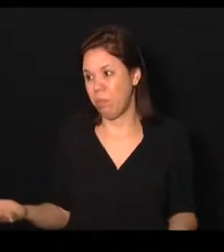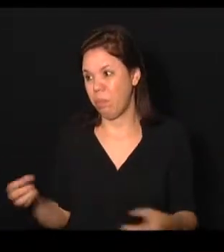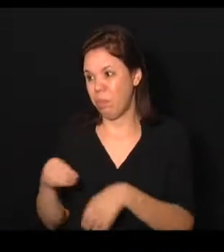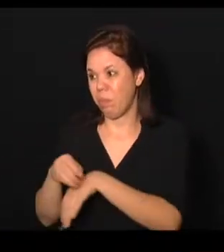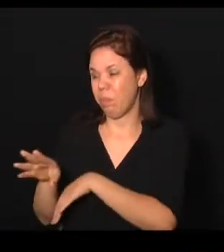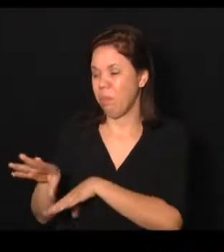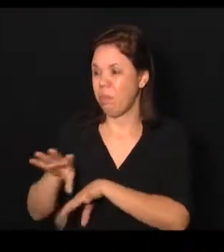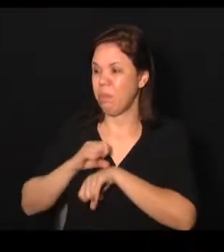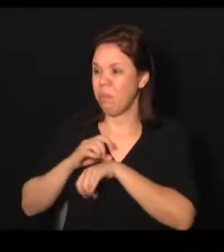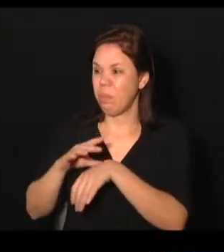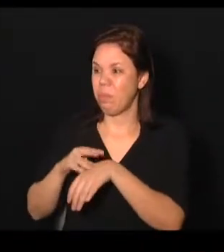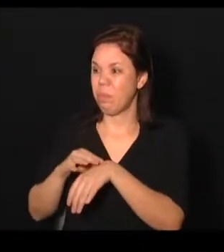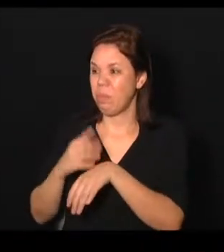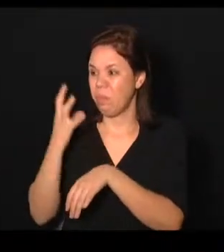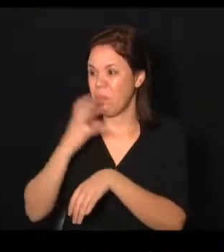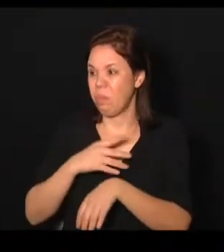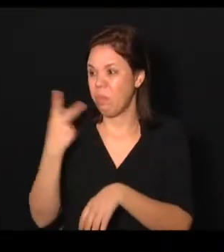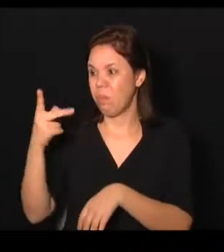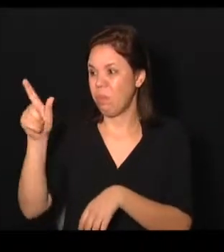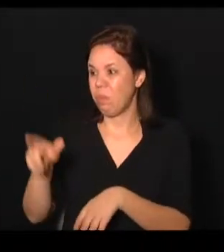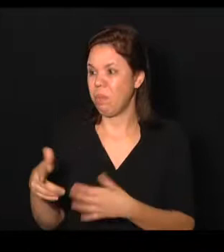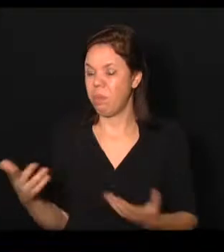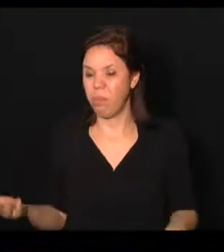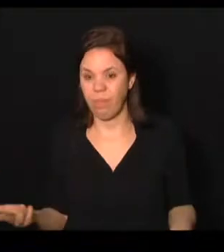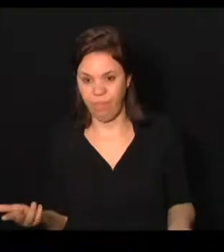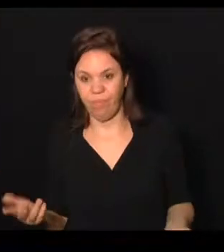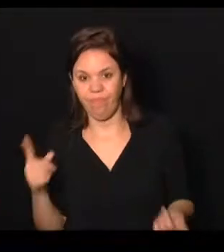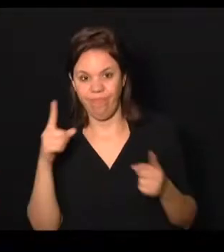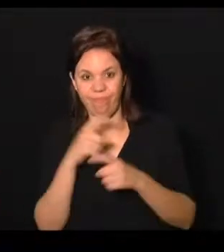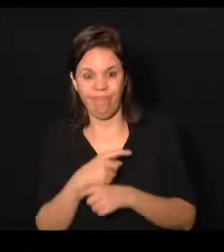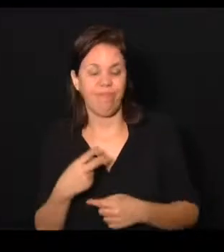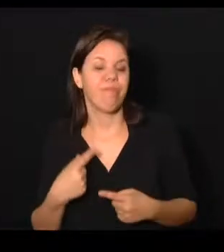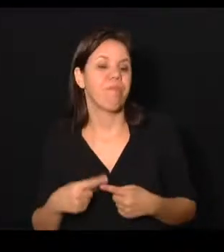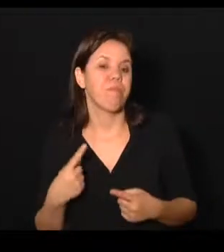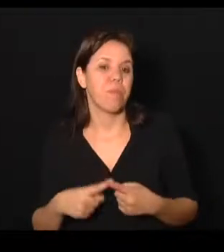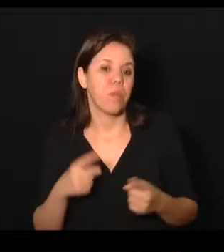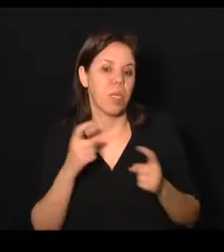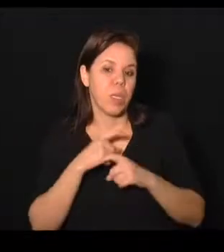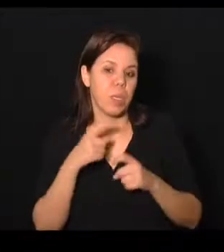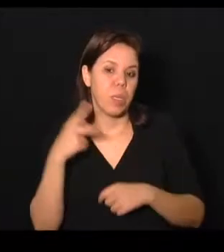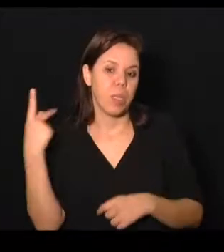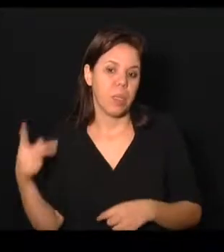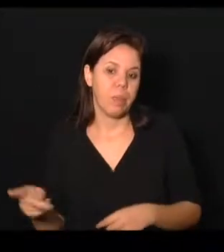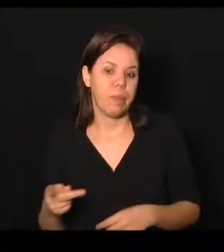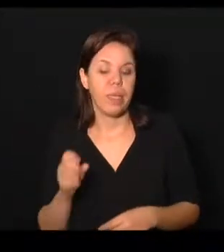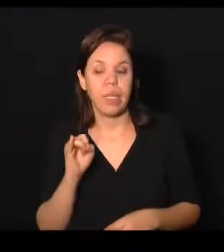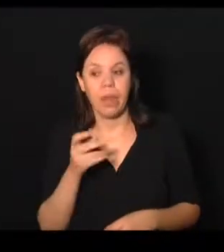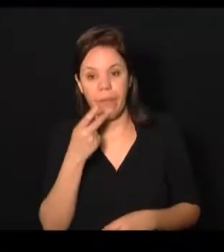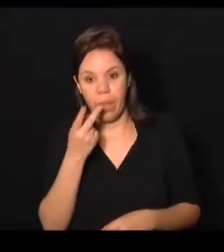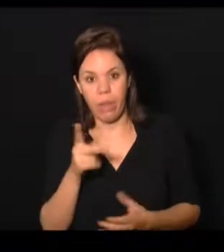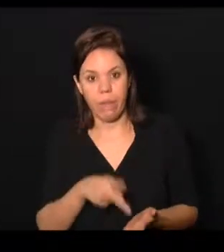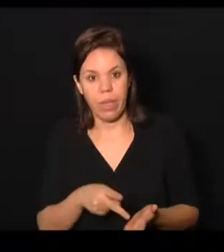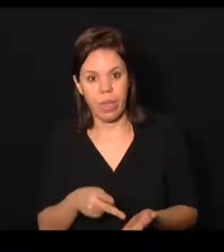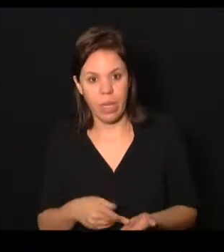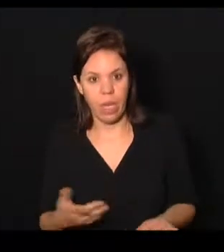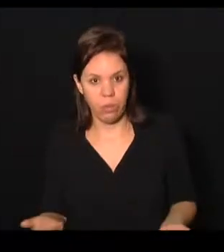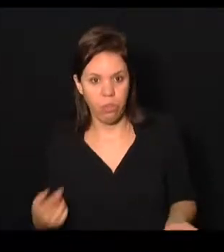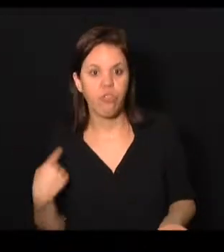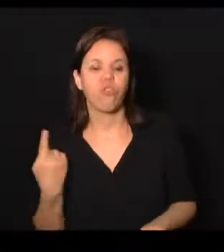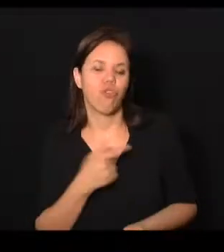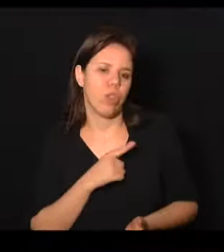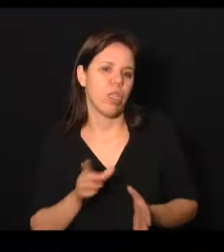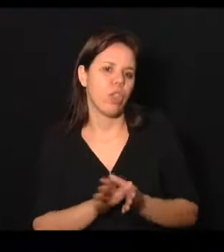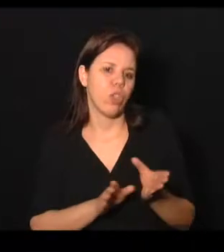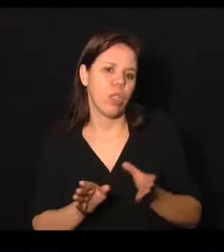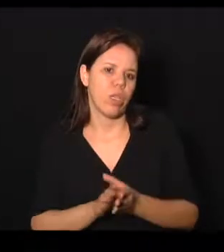Transmiti uma doença muito séria para essa pessoa, né? Por quê? Porque ela mentiu. Se ela tivesse dito a verdade ali, a gente teria